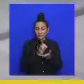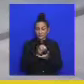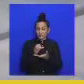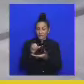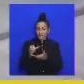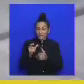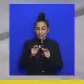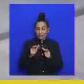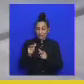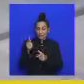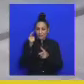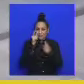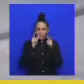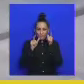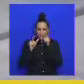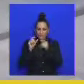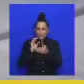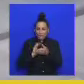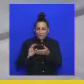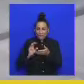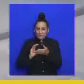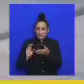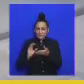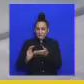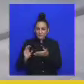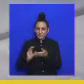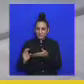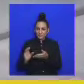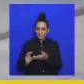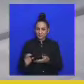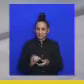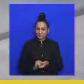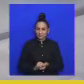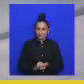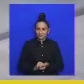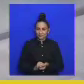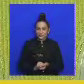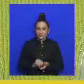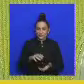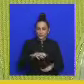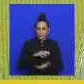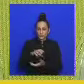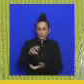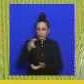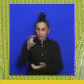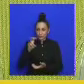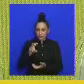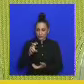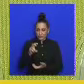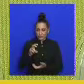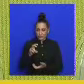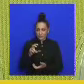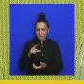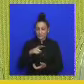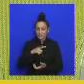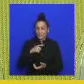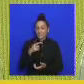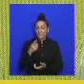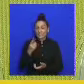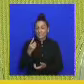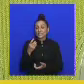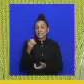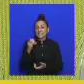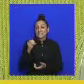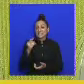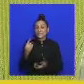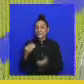o rateio entre as apostas vencedoras dos prêmios fixos. No nosso quinto globo, nós temos as bolas numeradas de 01